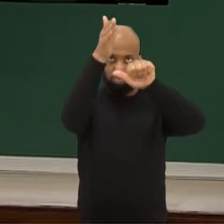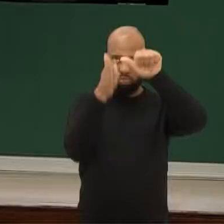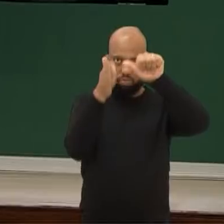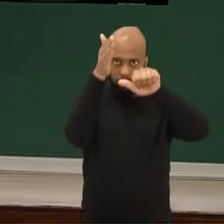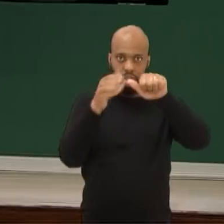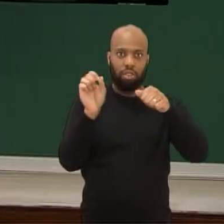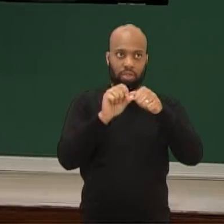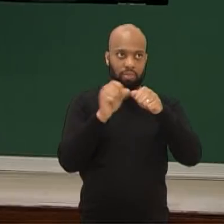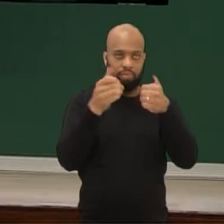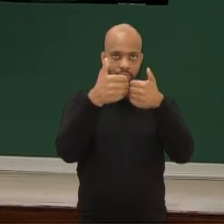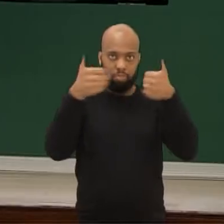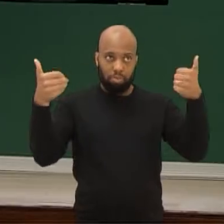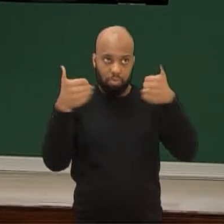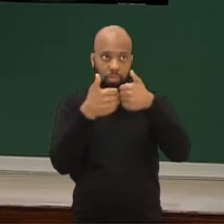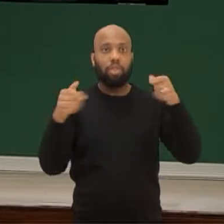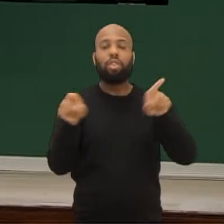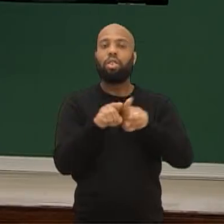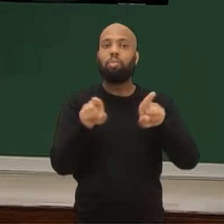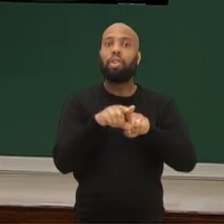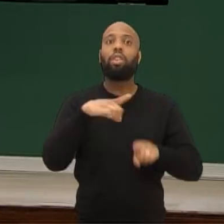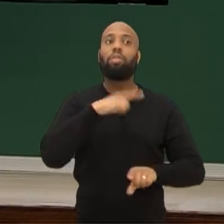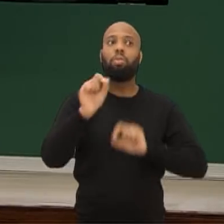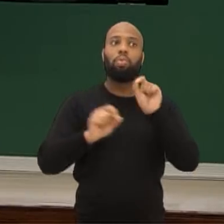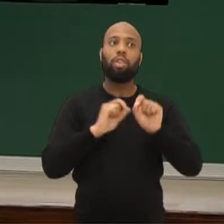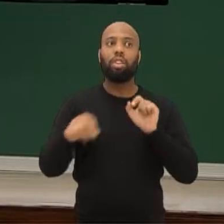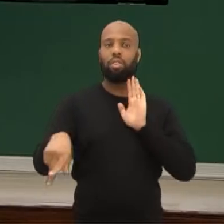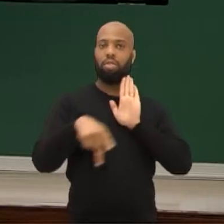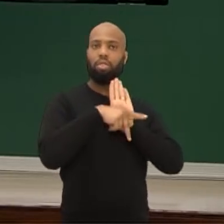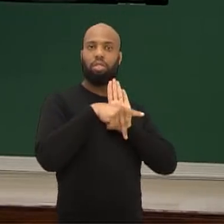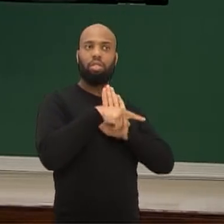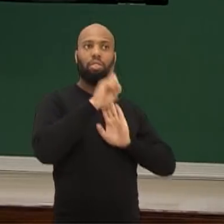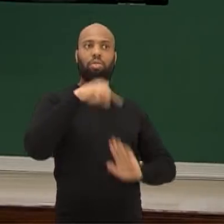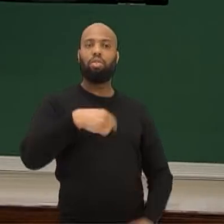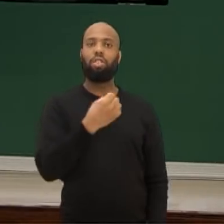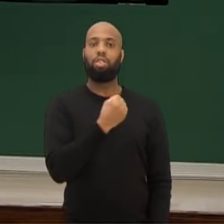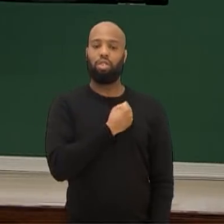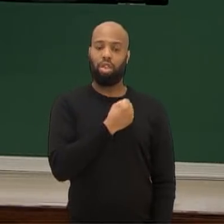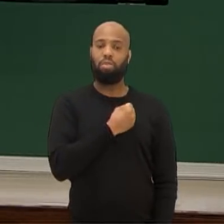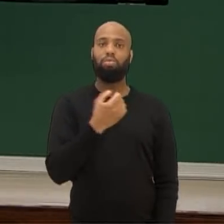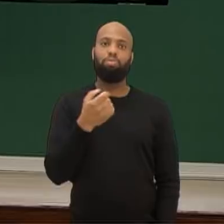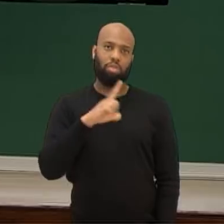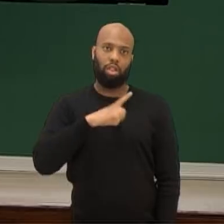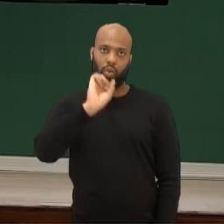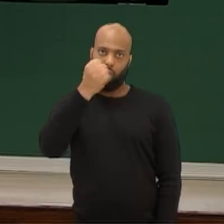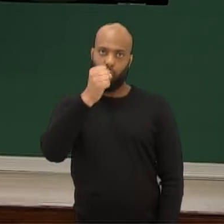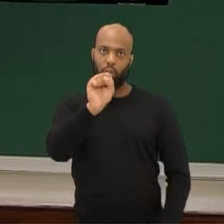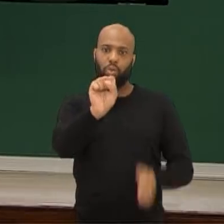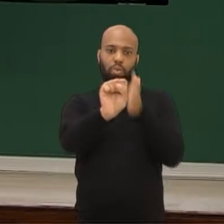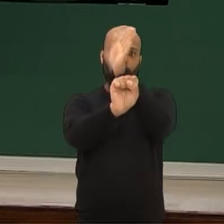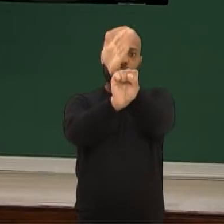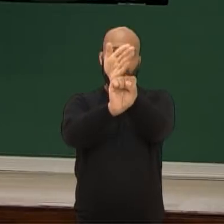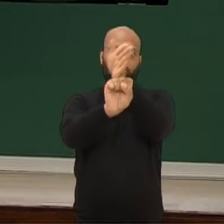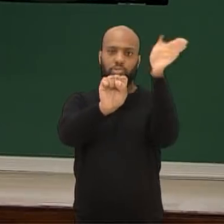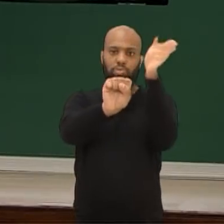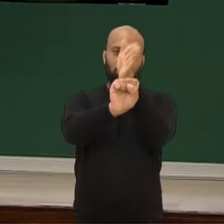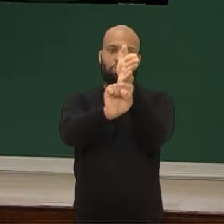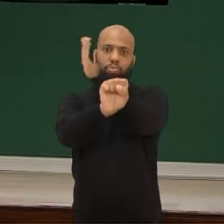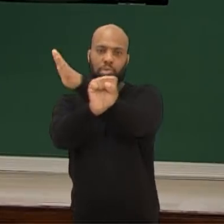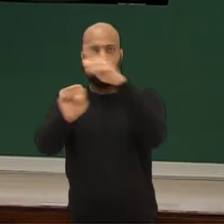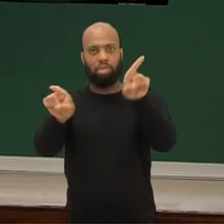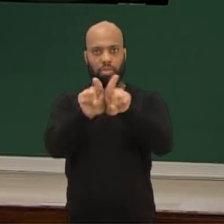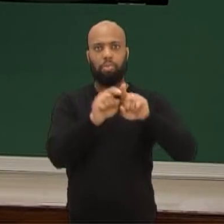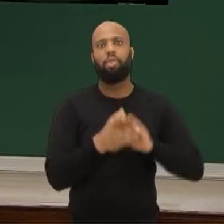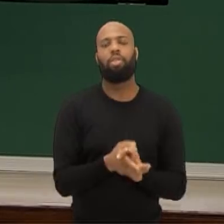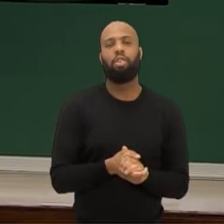dessa figura, nós teremos ali simetria dos dois lados em relação ao eixo.